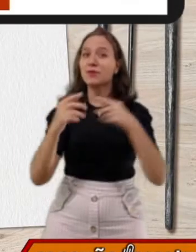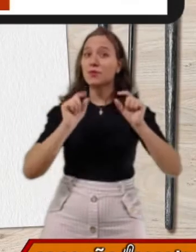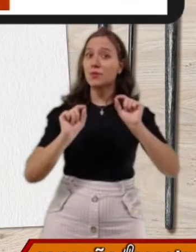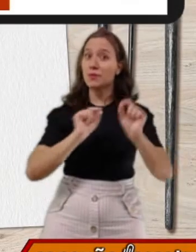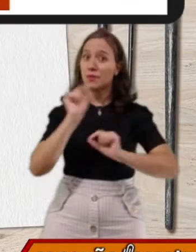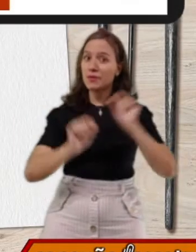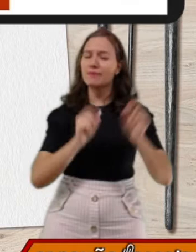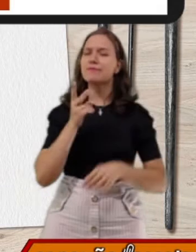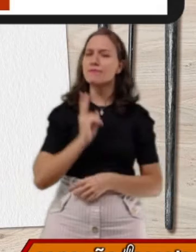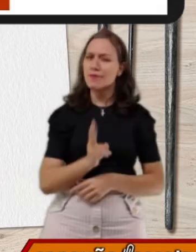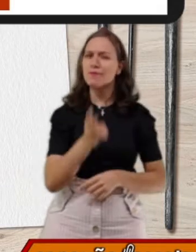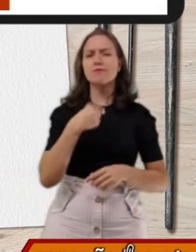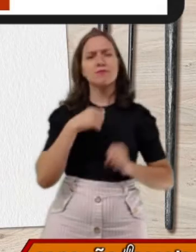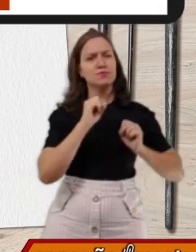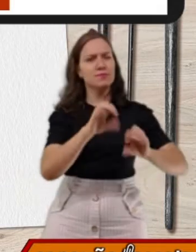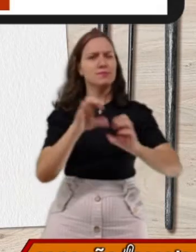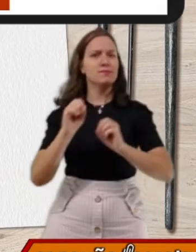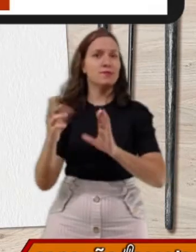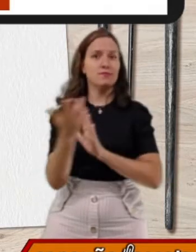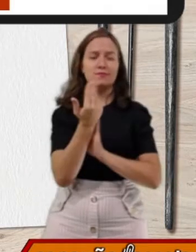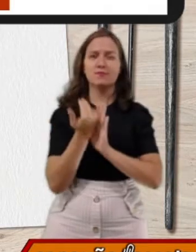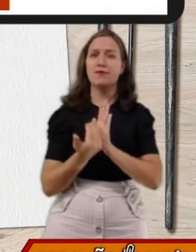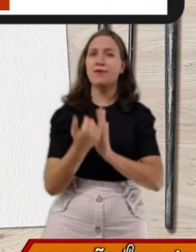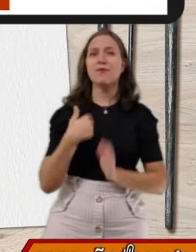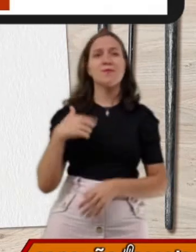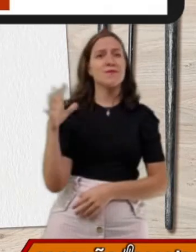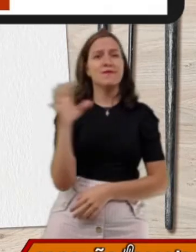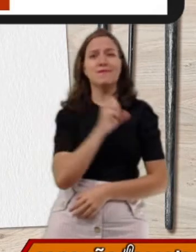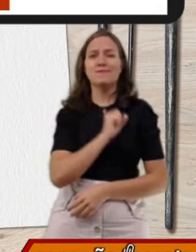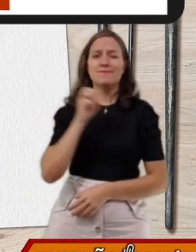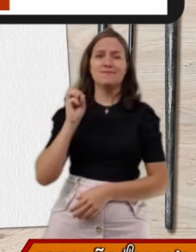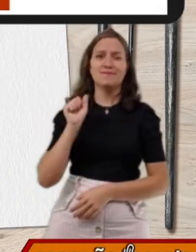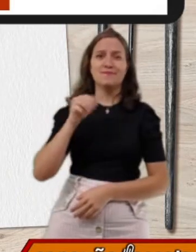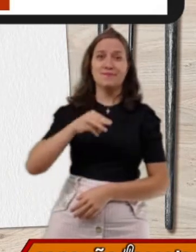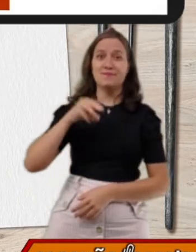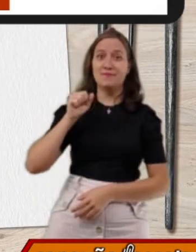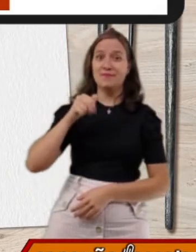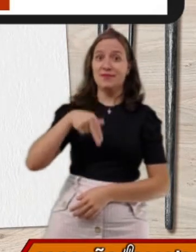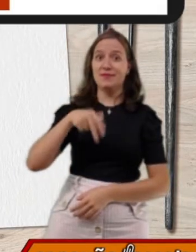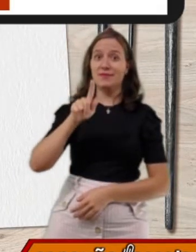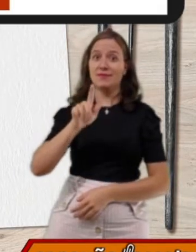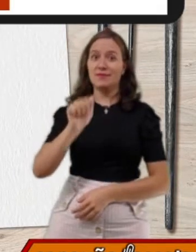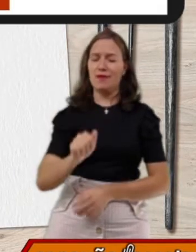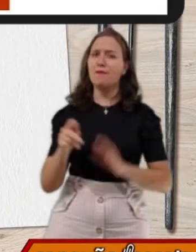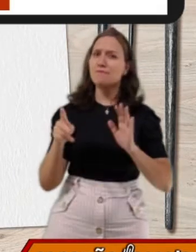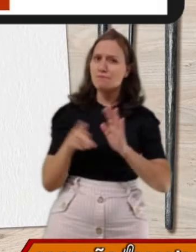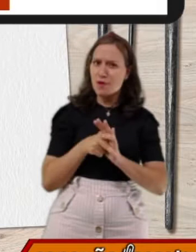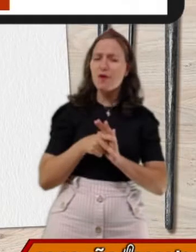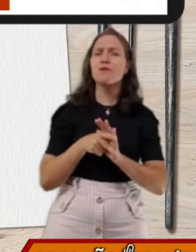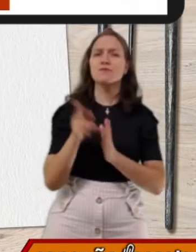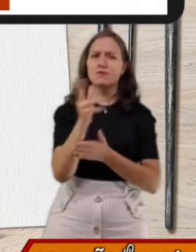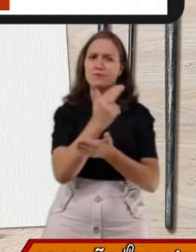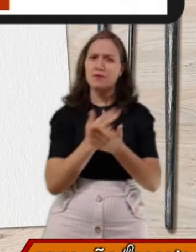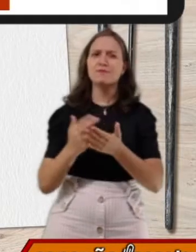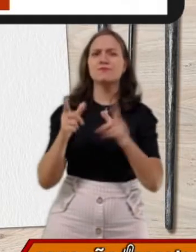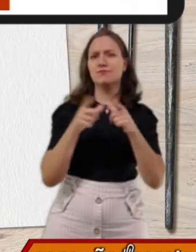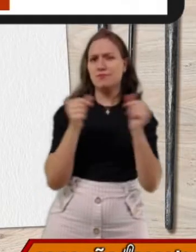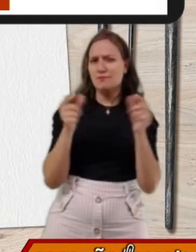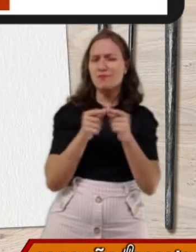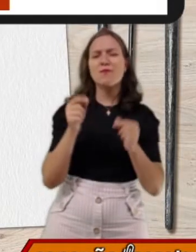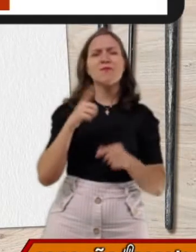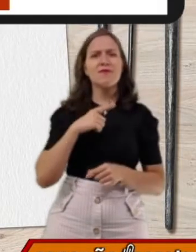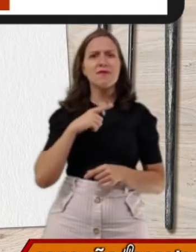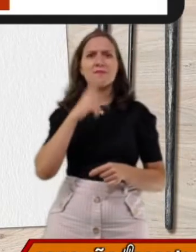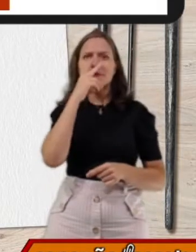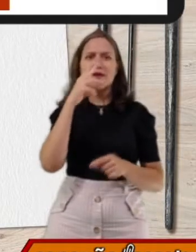meus alunos a desenhar Eu gosto de trabalhar com o mangá que é um estilo de desenho japonês quem tem traços mais rápidos